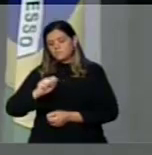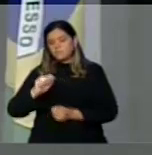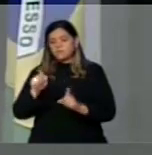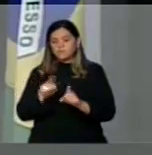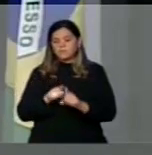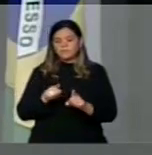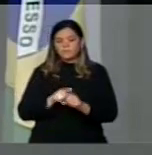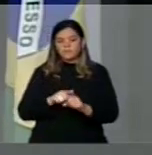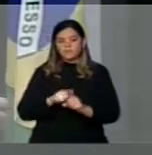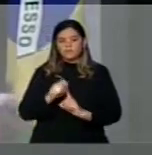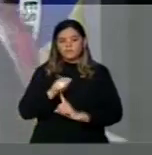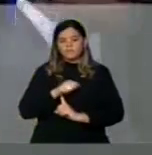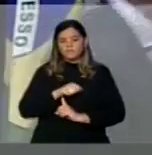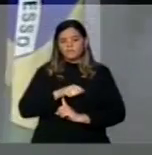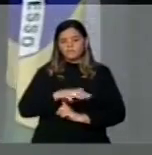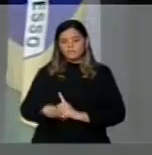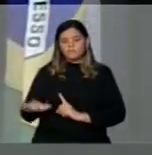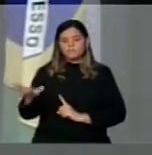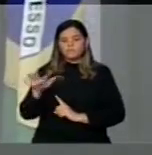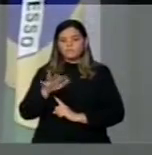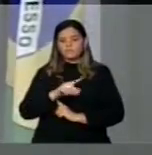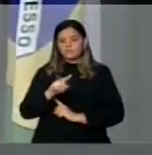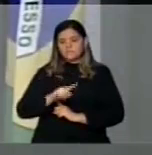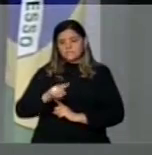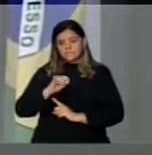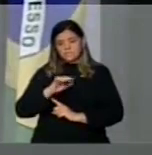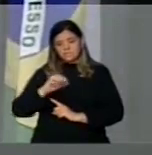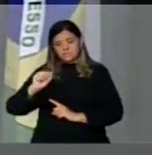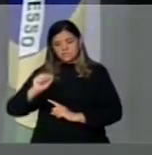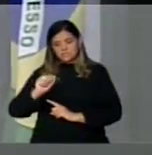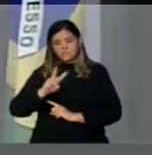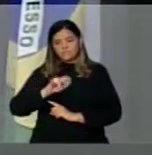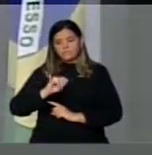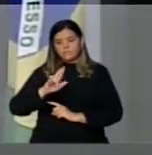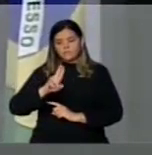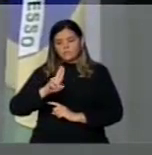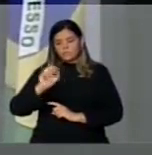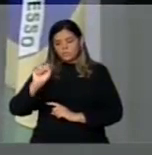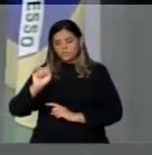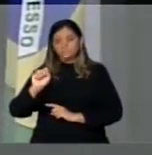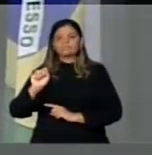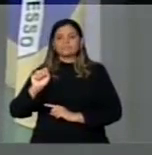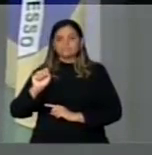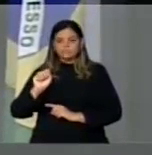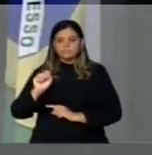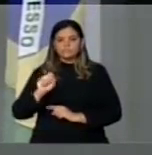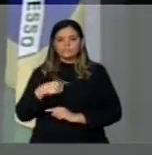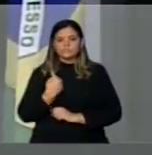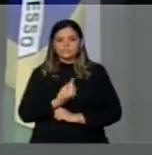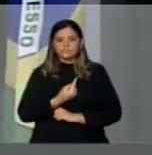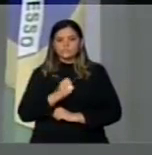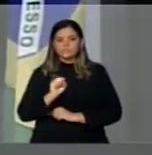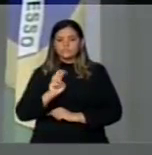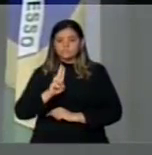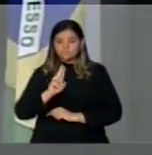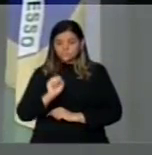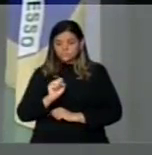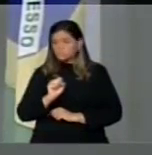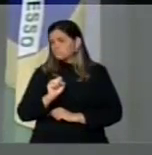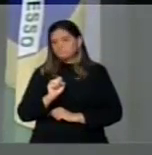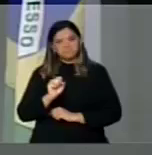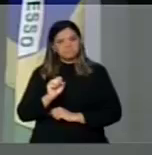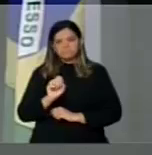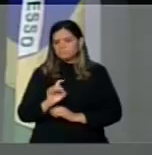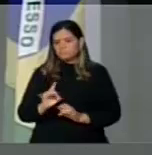vírus, Zika vírus. O que eu quero dizer com isso? O nosso sistema não estava preparado